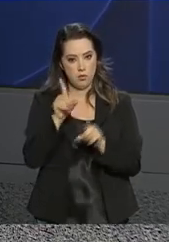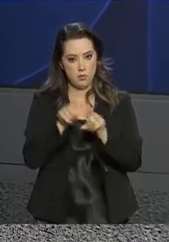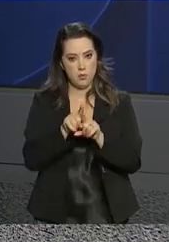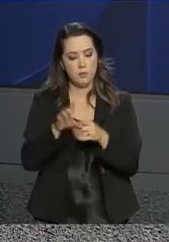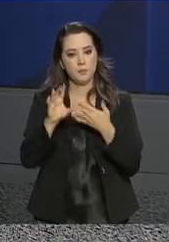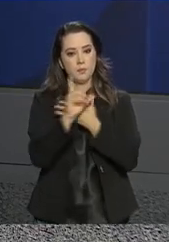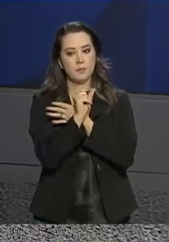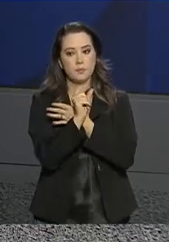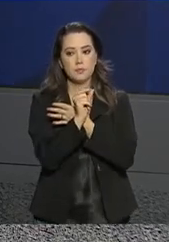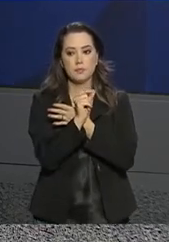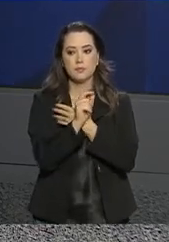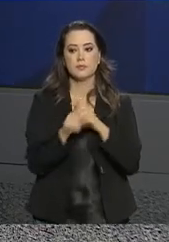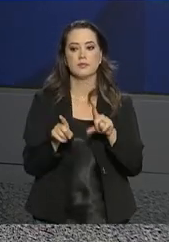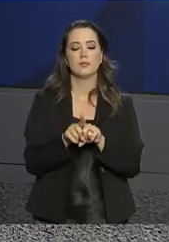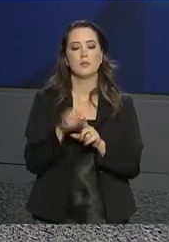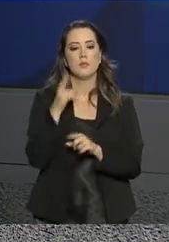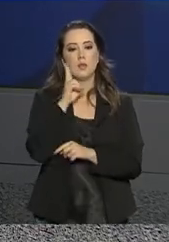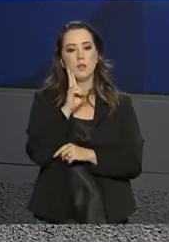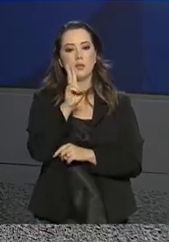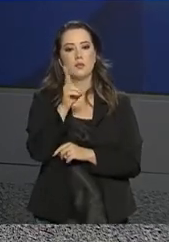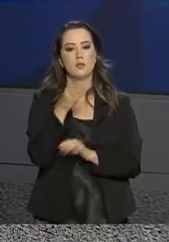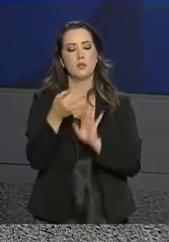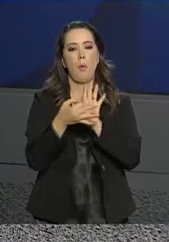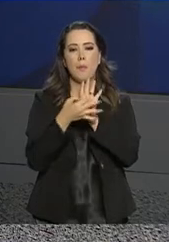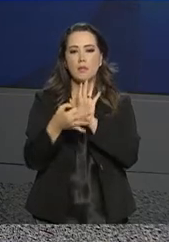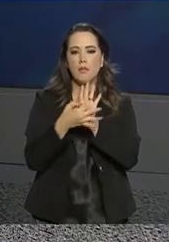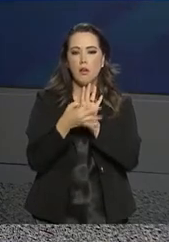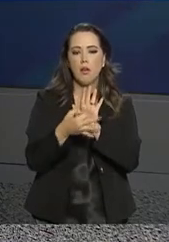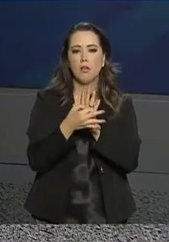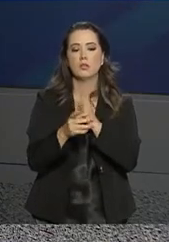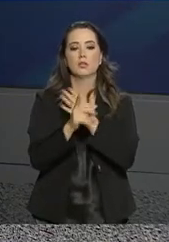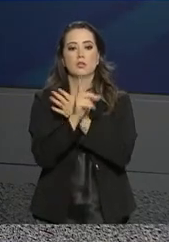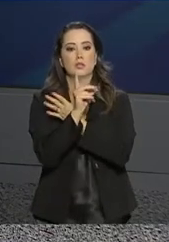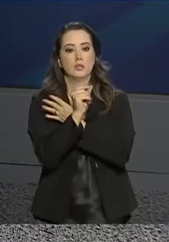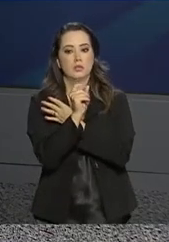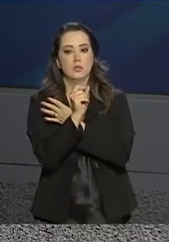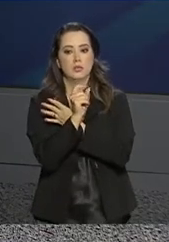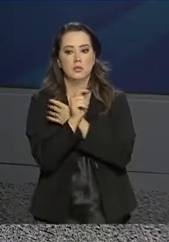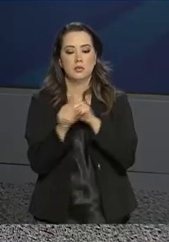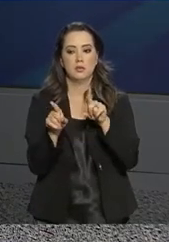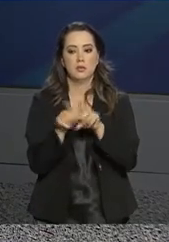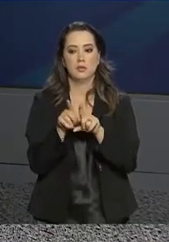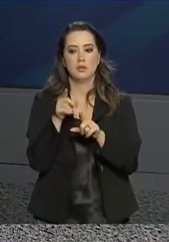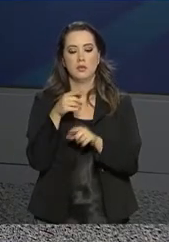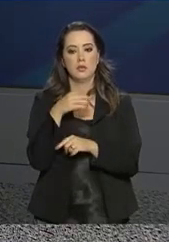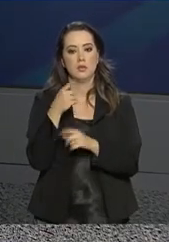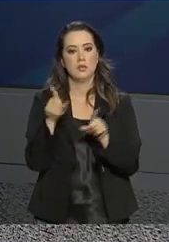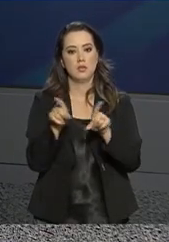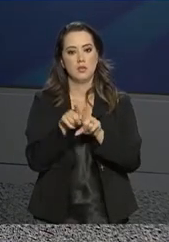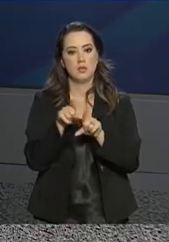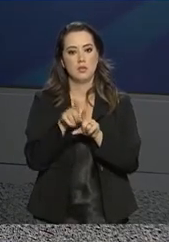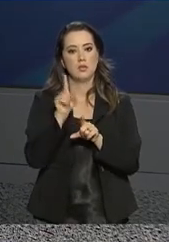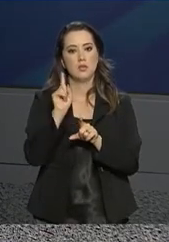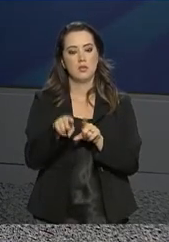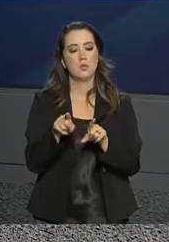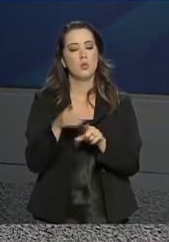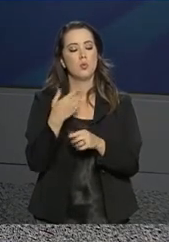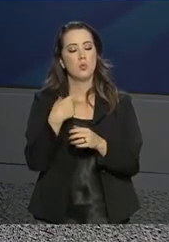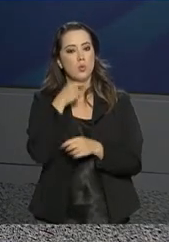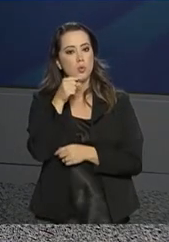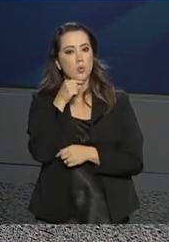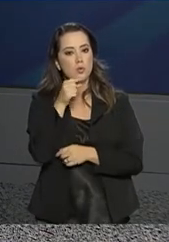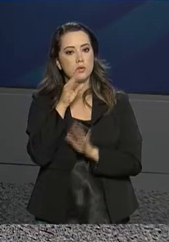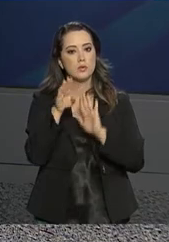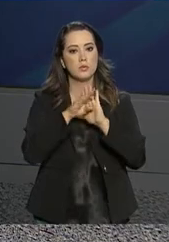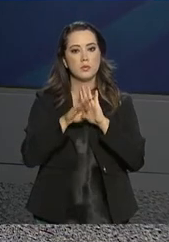também nosso perfil no twitter você pode mandar suas sugestões de reportagens de suas sugestões de reportagens e dúvidas sobre programas e